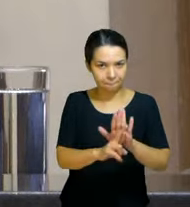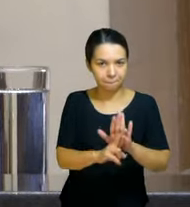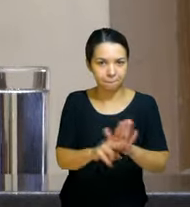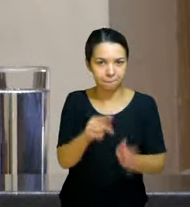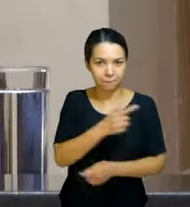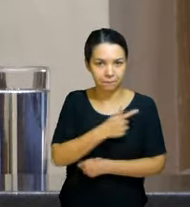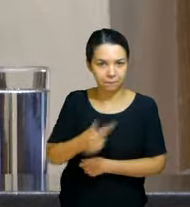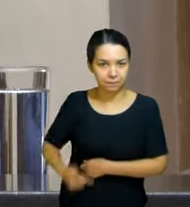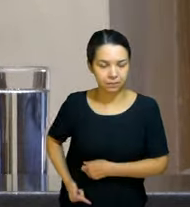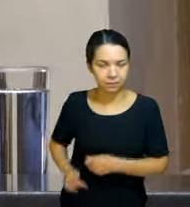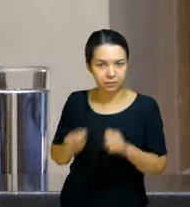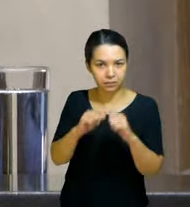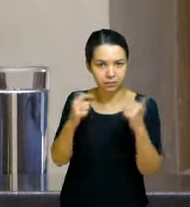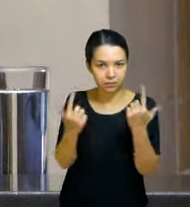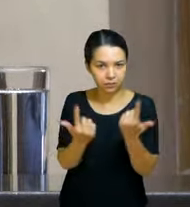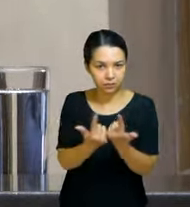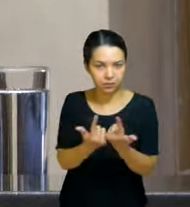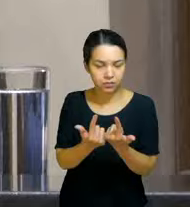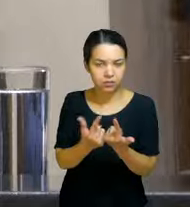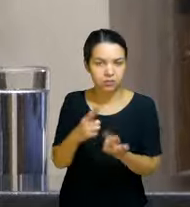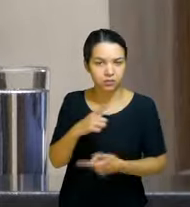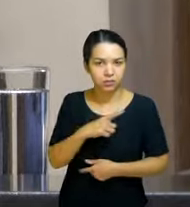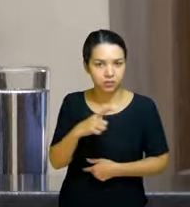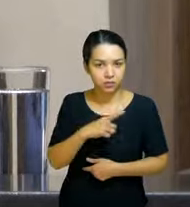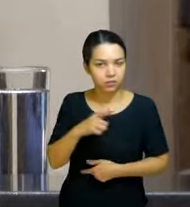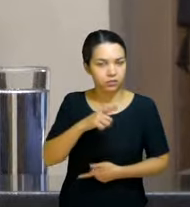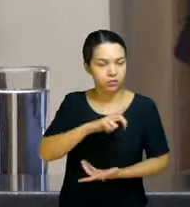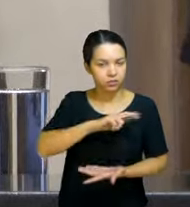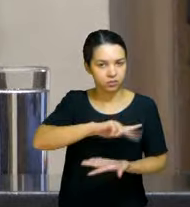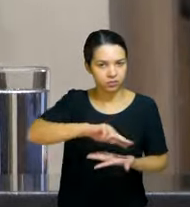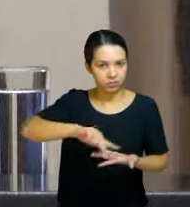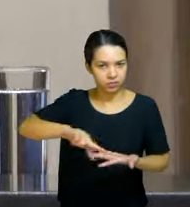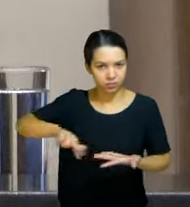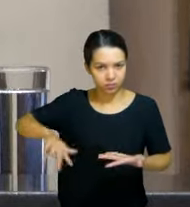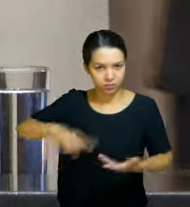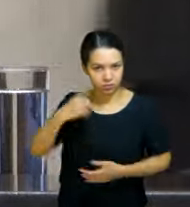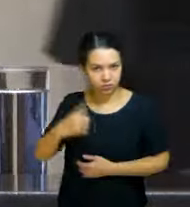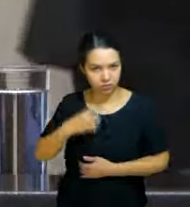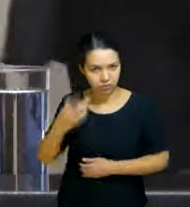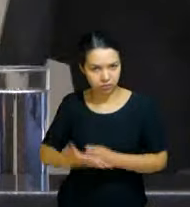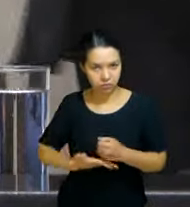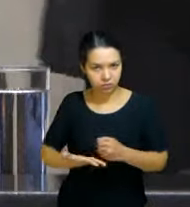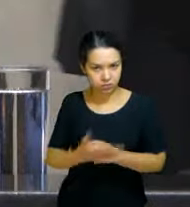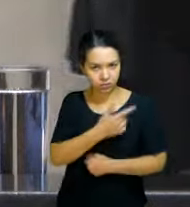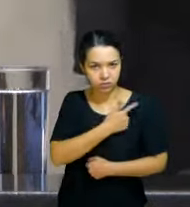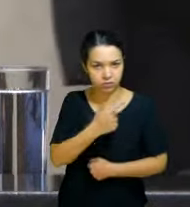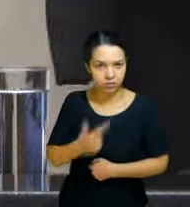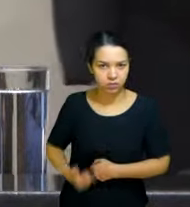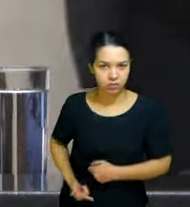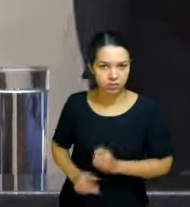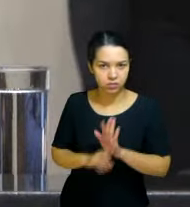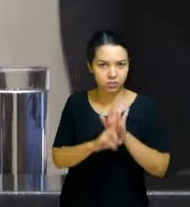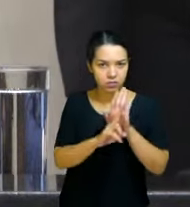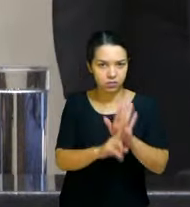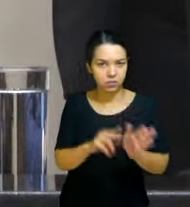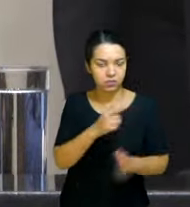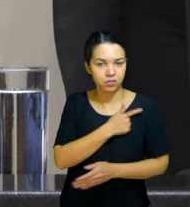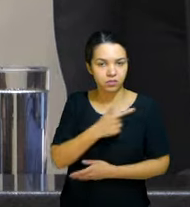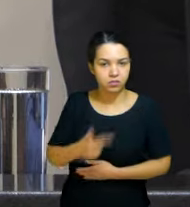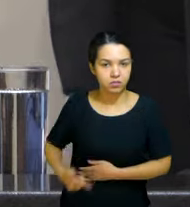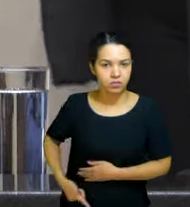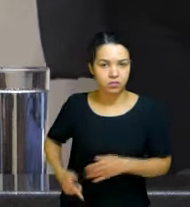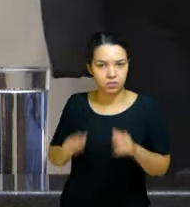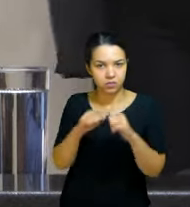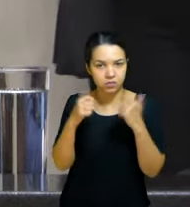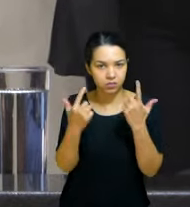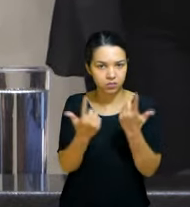Assembleia, temos aqui diversos deputados da base do governo, como representante do governo na Assembleia Legislativa,